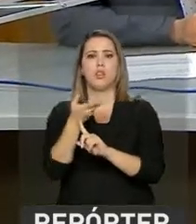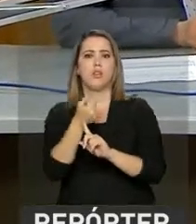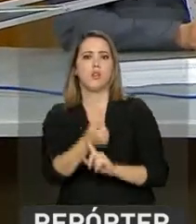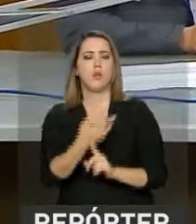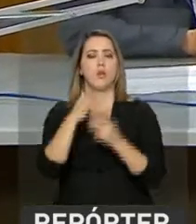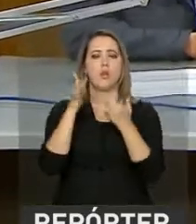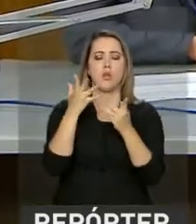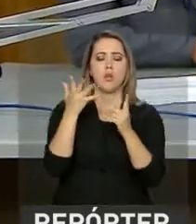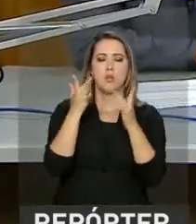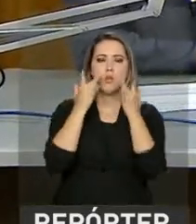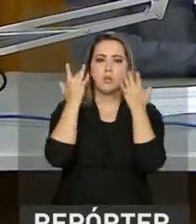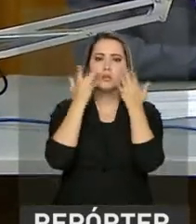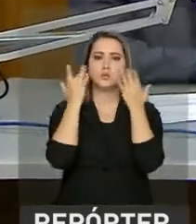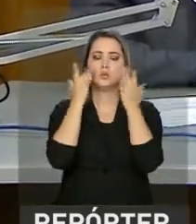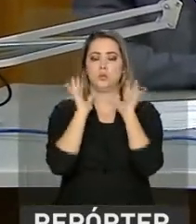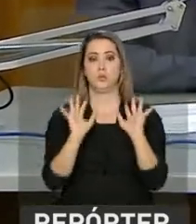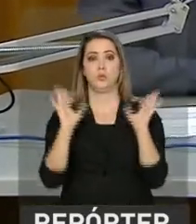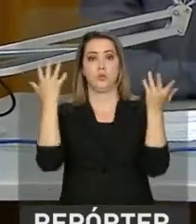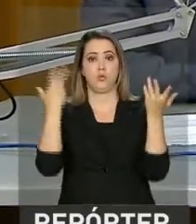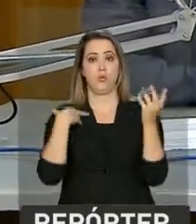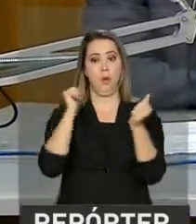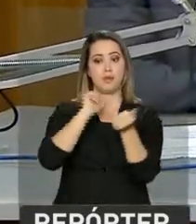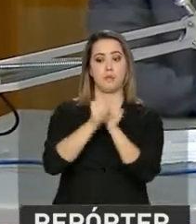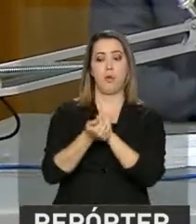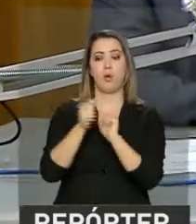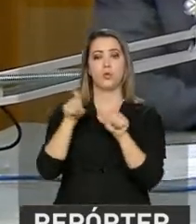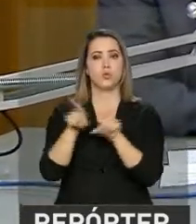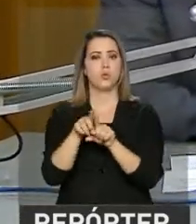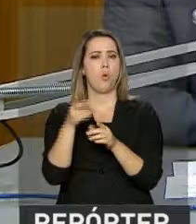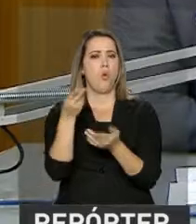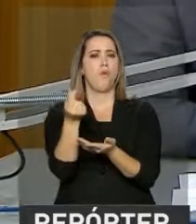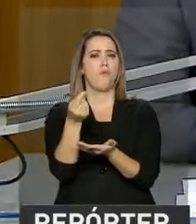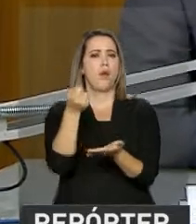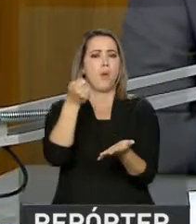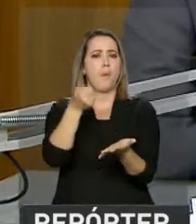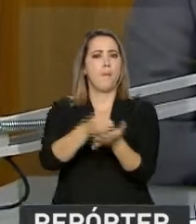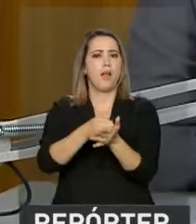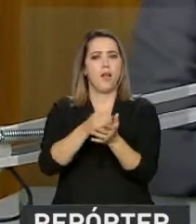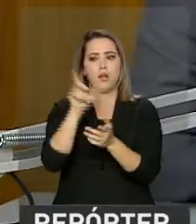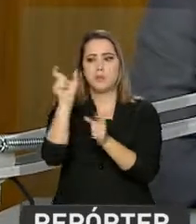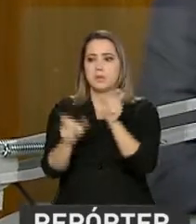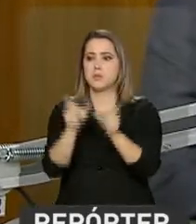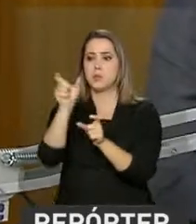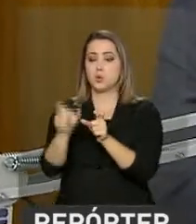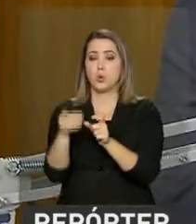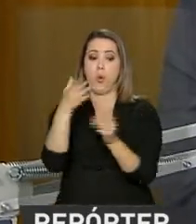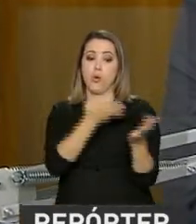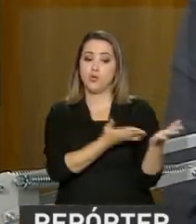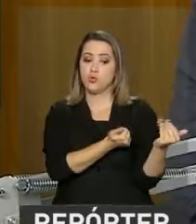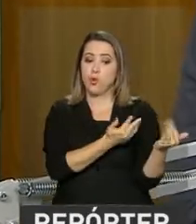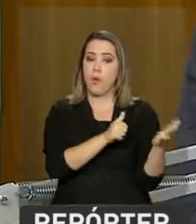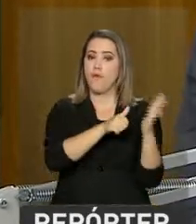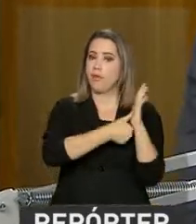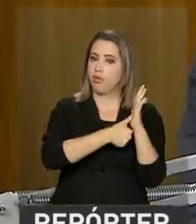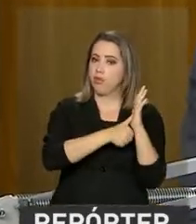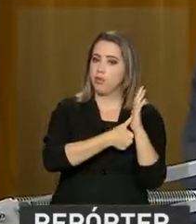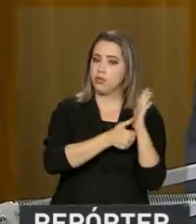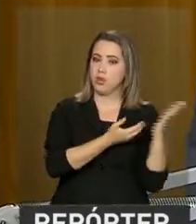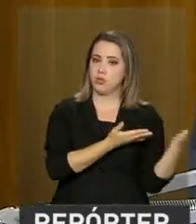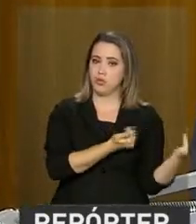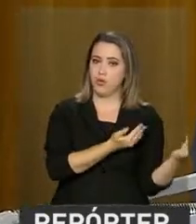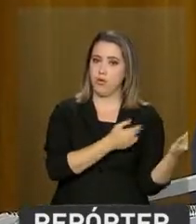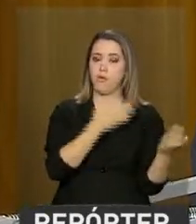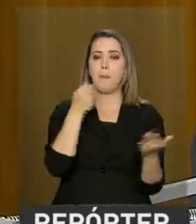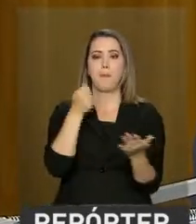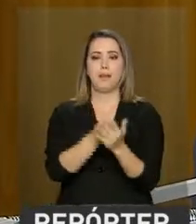parque de diversão no show cultural na atividade esportiva o valor cobrado para o público em geral esses jovens que tenha identidade jovens